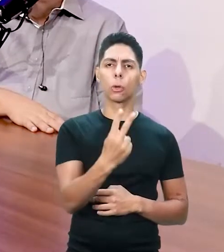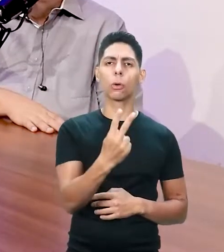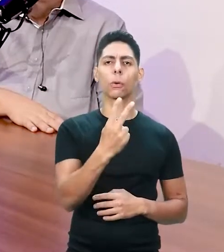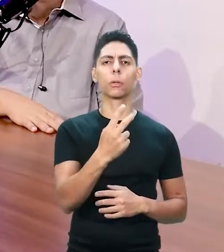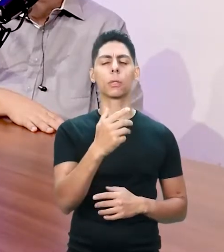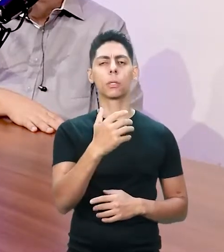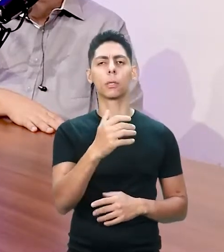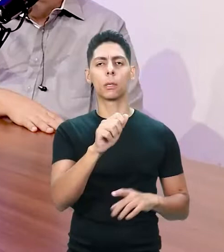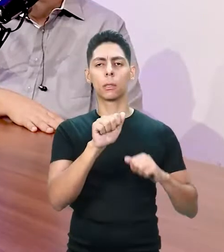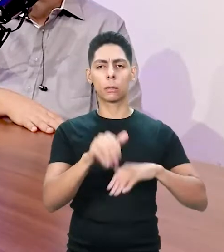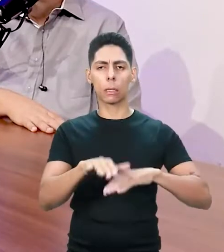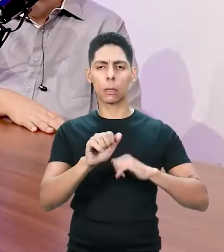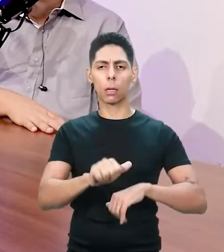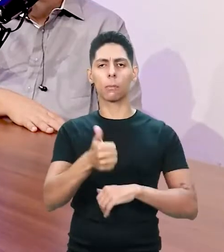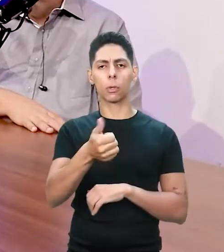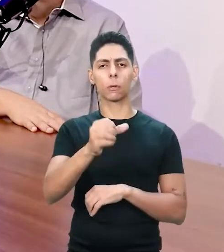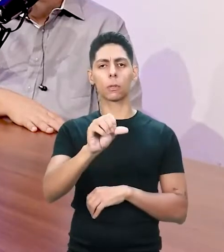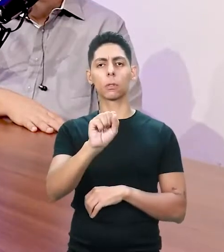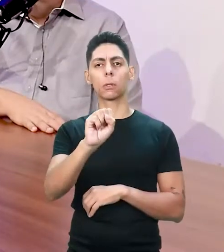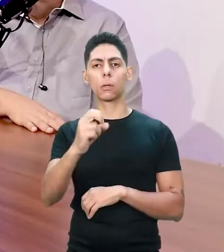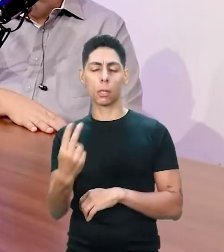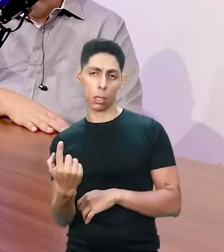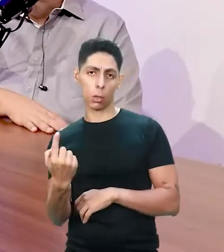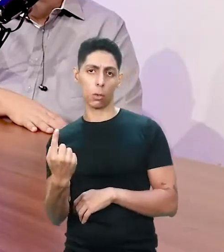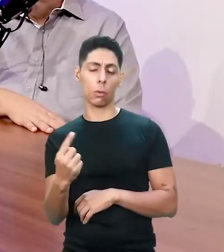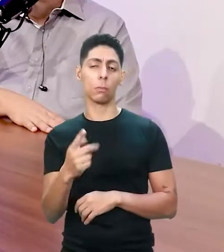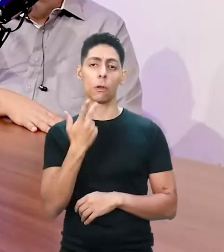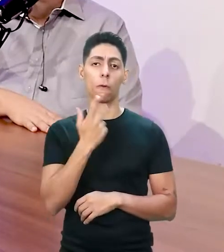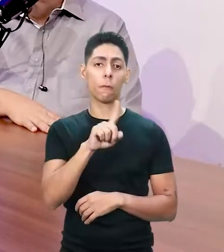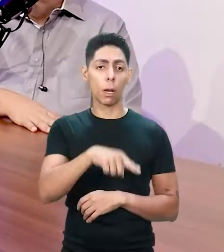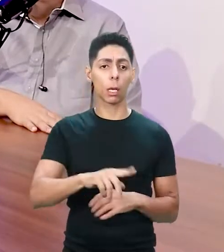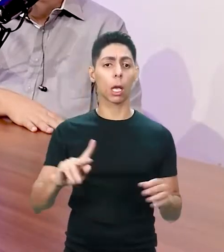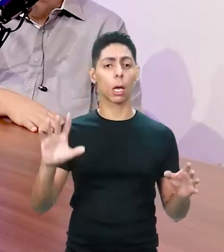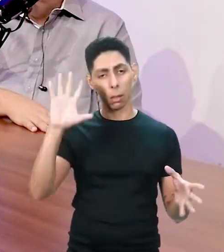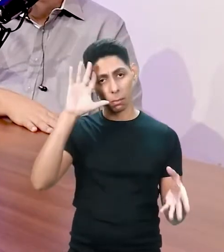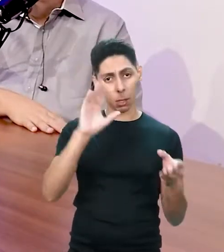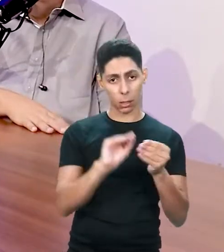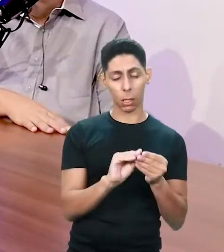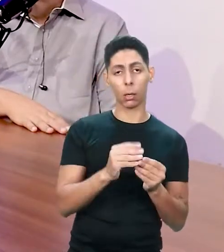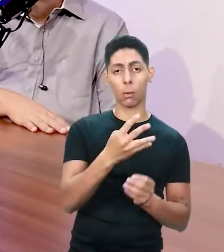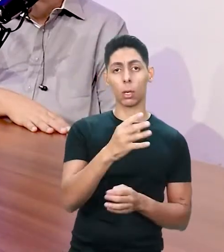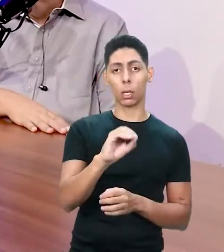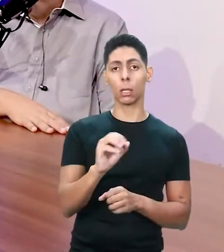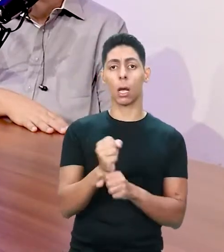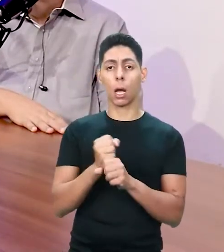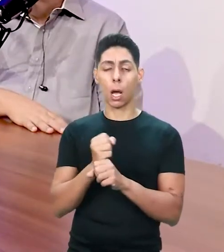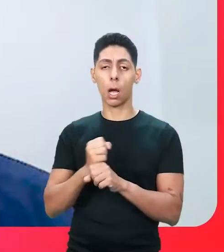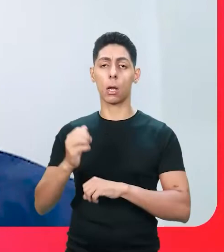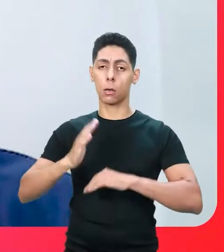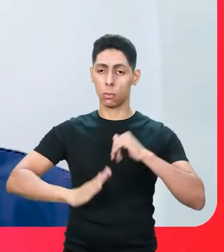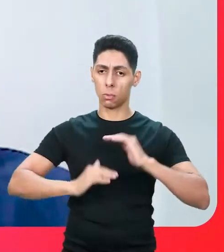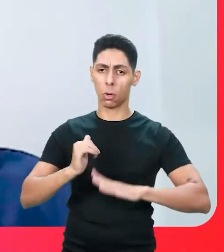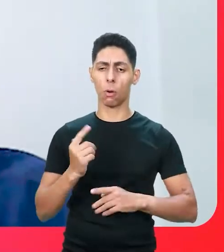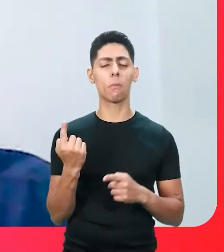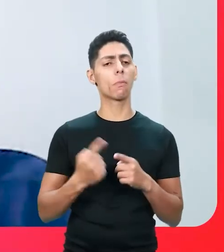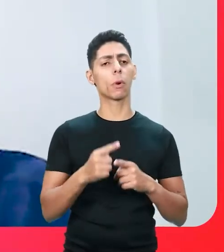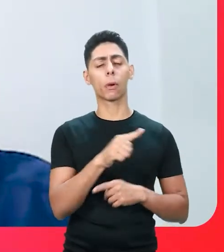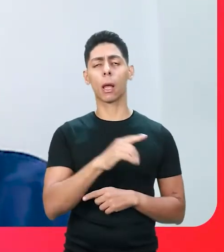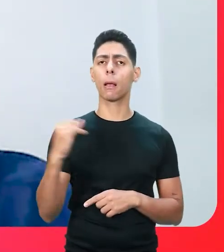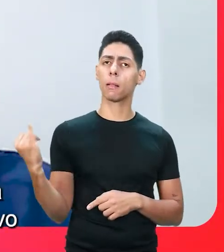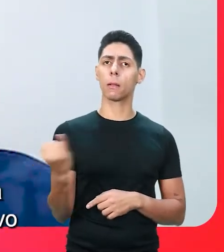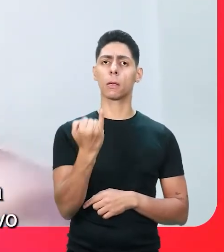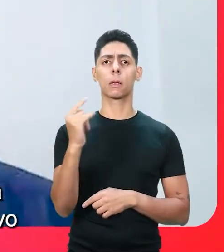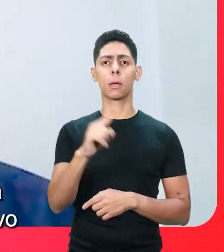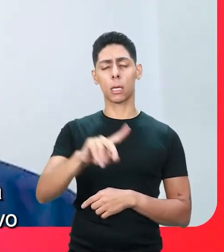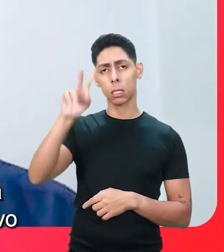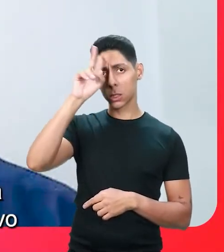de 81, por isso que eu disse que em 2 de setembro do ano passado completei 40 anos de profissão. E por que é importantíssima essa